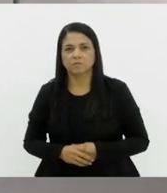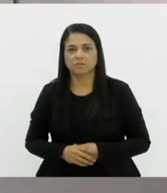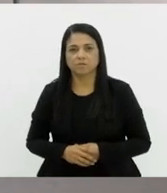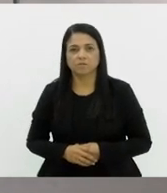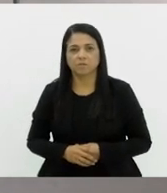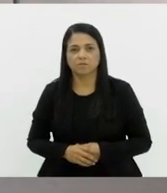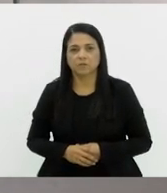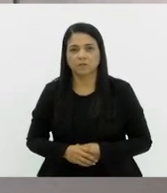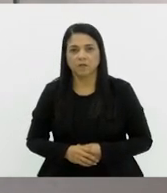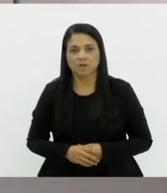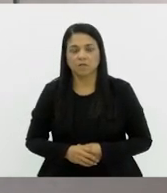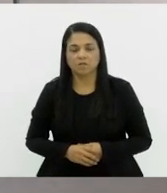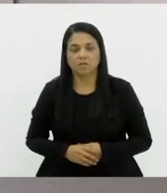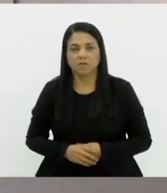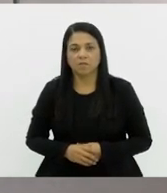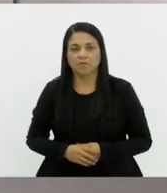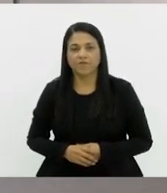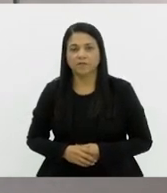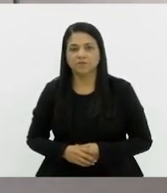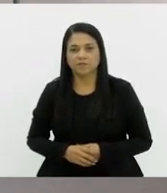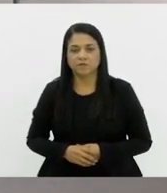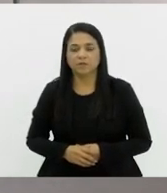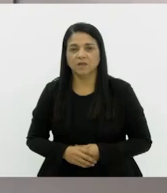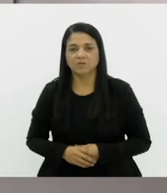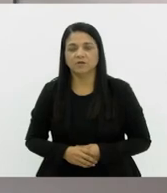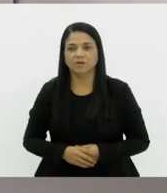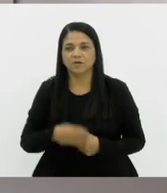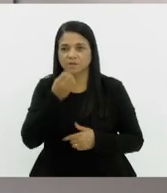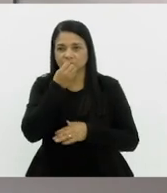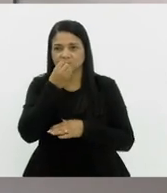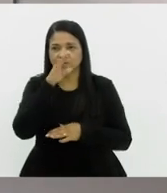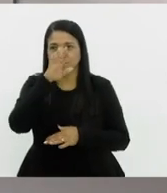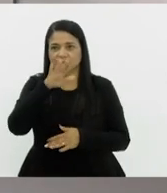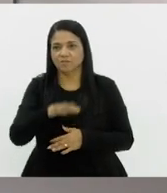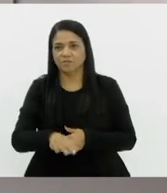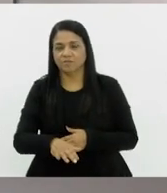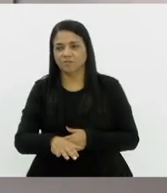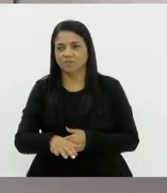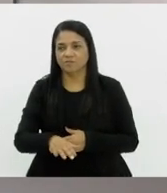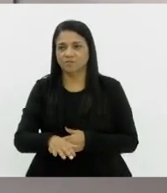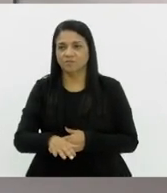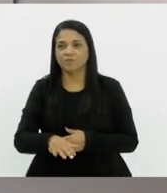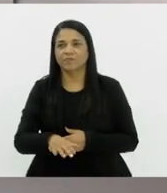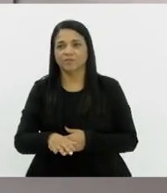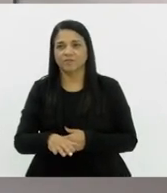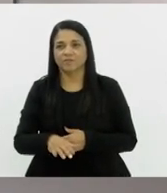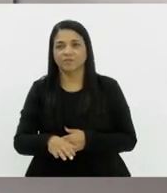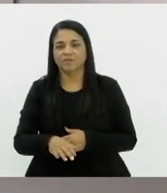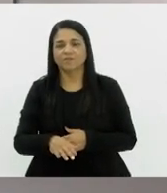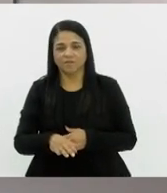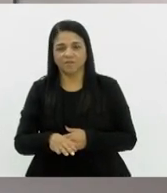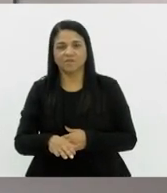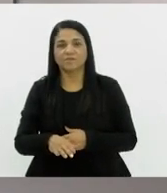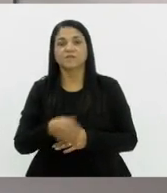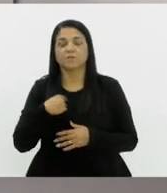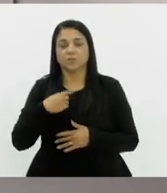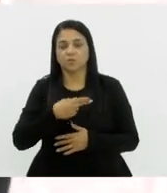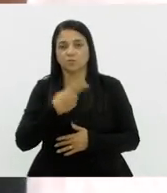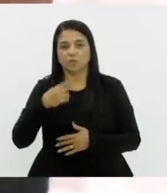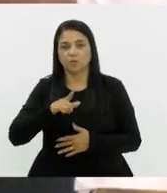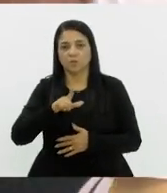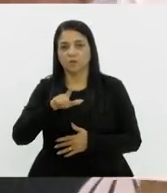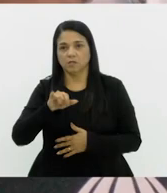Não, desisti. Tá bom. Então... Senhora Lígia, por favor. Tá. Bom, boa tarde. Fala com o seu nome completo, por favor. Meu nome é Lígia, Maria Lígia Niemeyer, eu